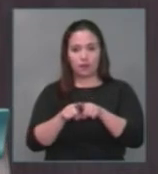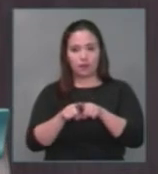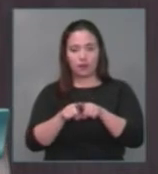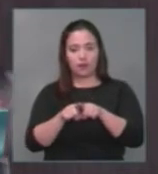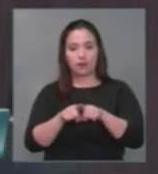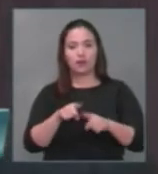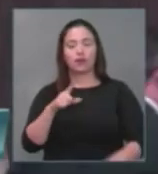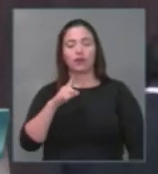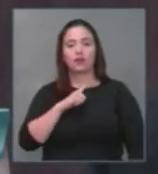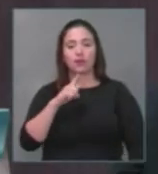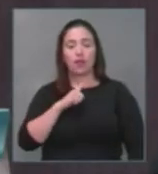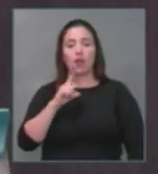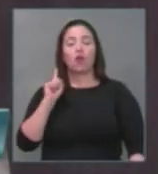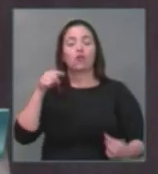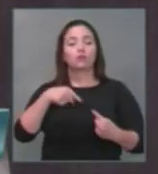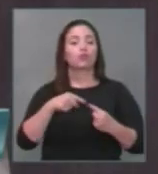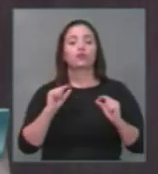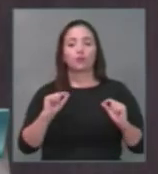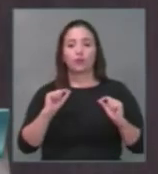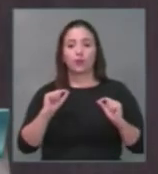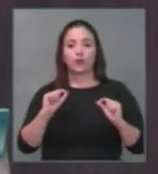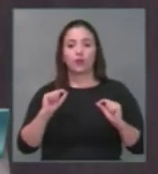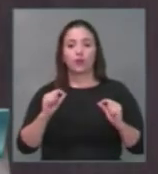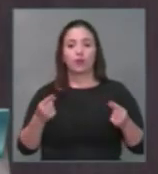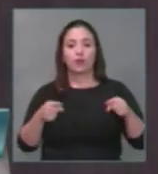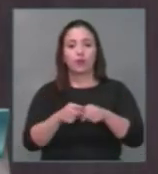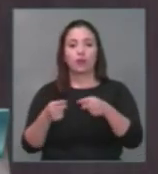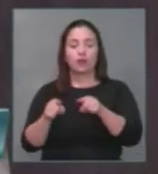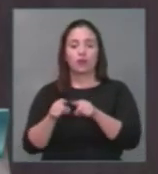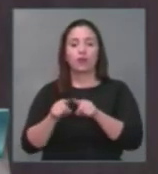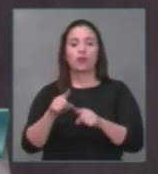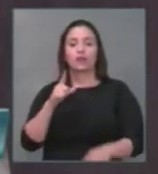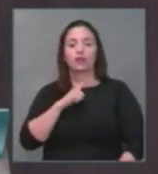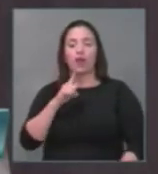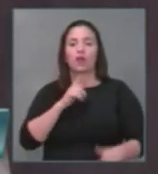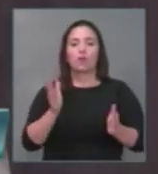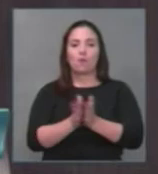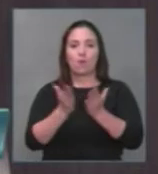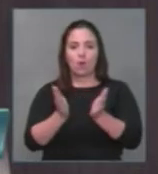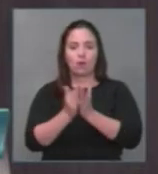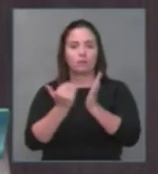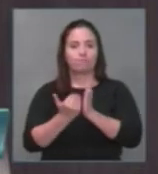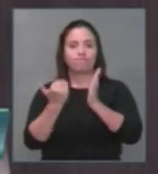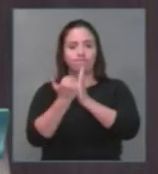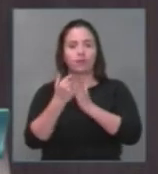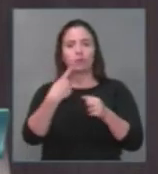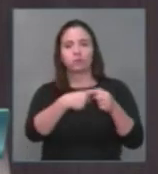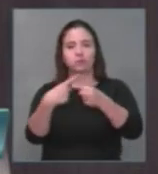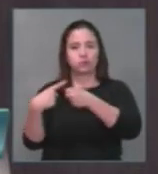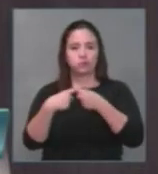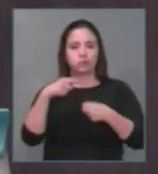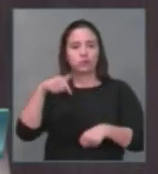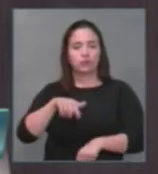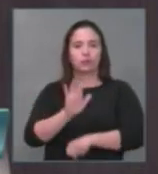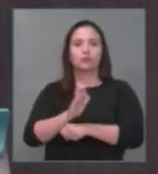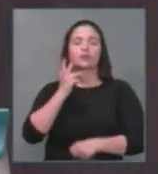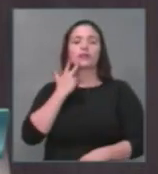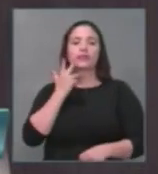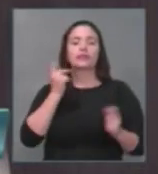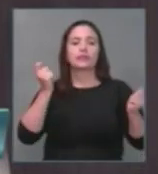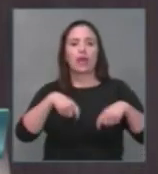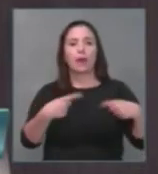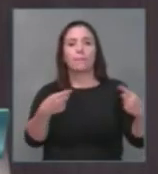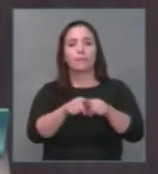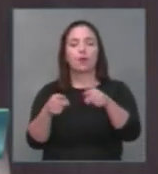um dos objetivos, idealizar as ações específicas de combate à extrema pobreza infantil de forma integrada com os municípios cearenses, que poderão, por meio de parcerias, contribuir